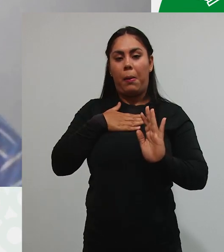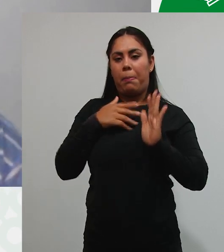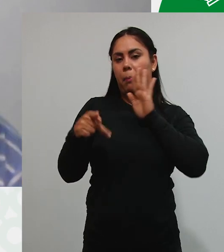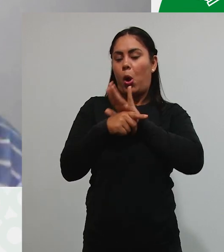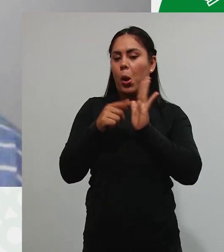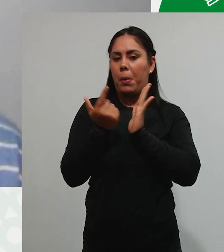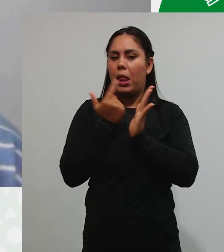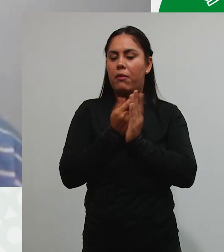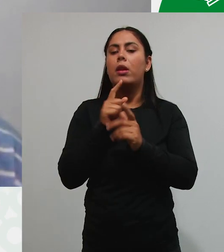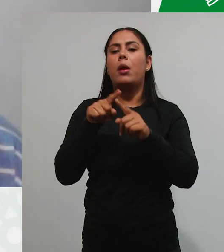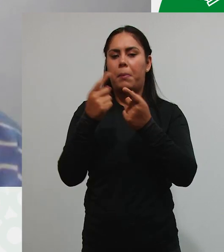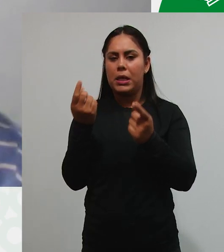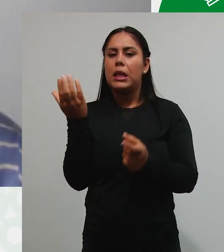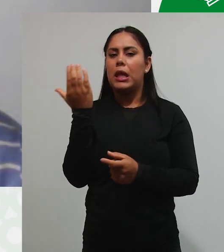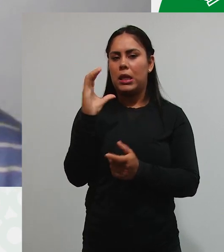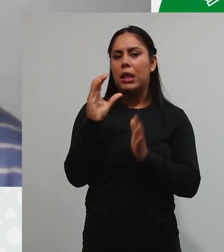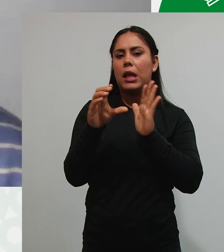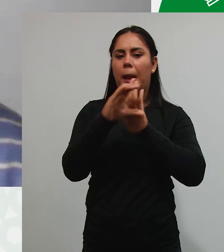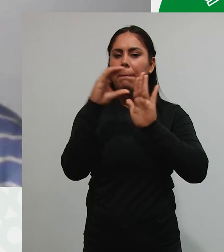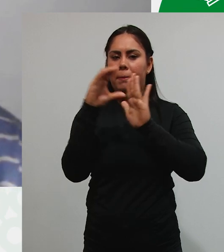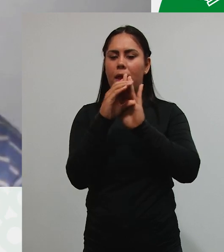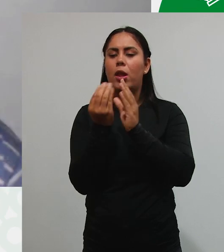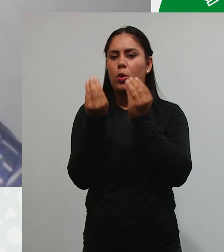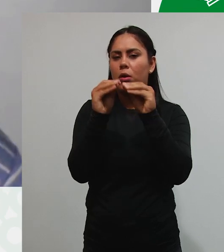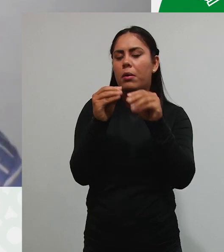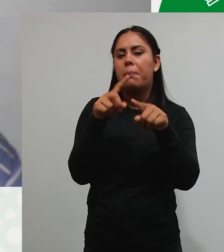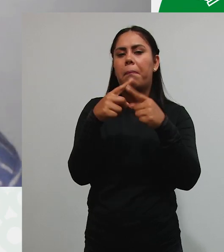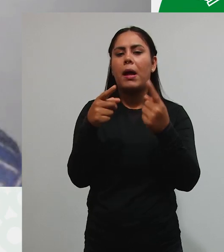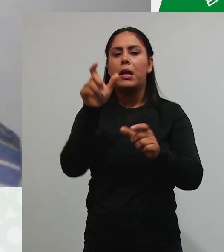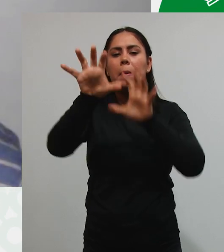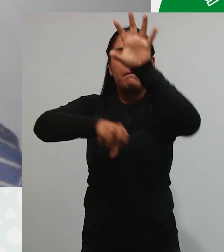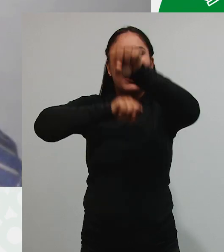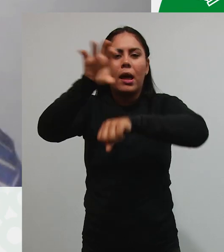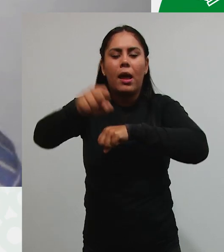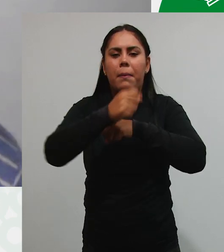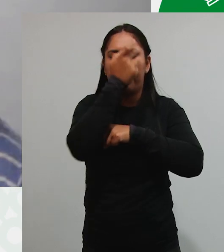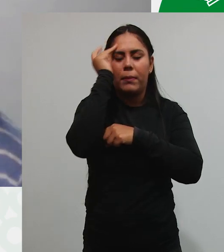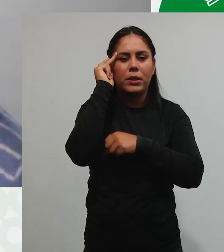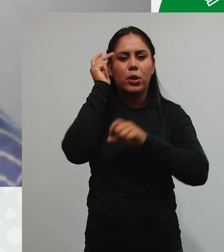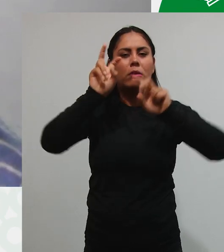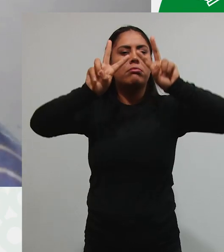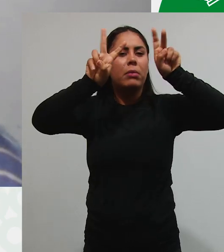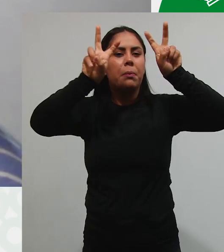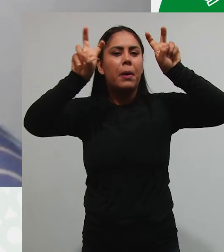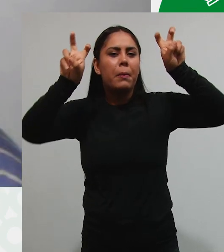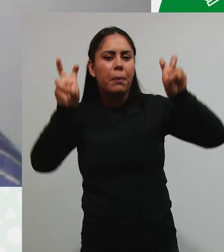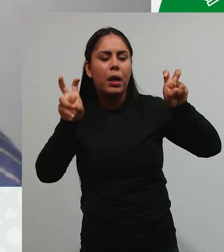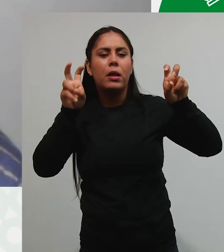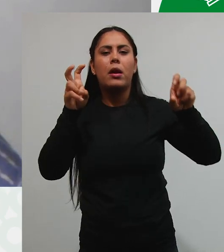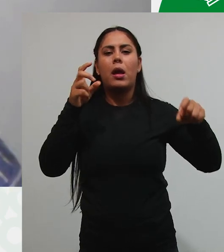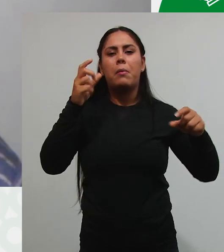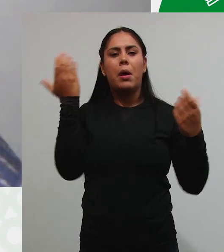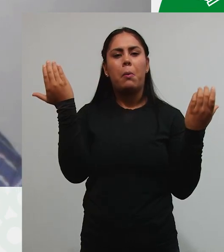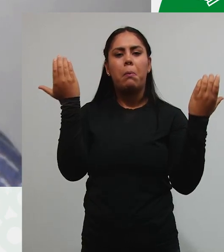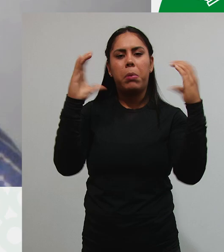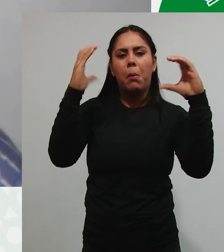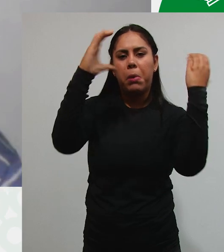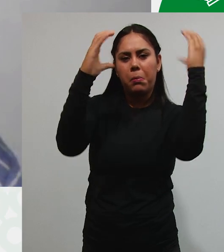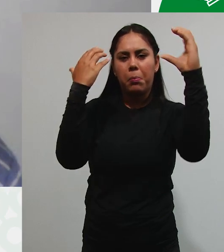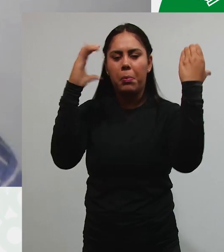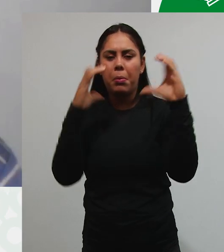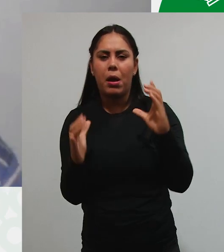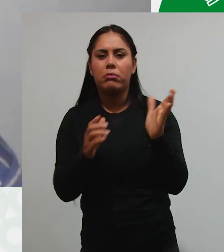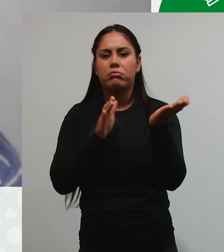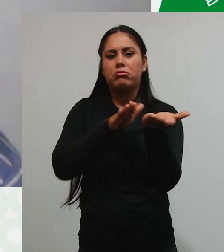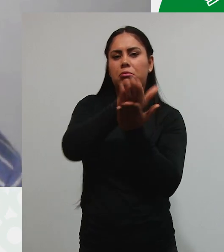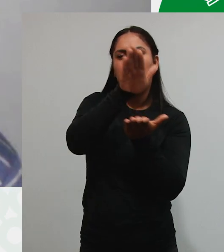livro organizado por nós. Tem um capítulo de livro meu, mas eu tentei buscar pessoas no Brasil que trabalhavam com a temática, para a gente divulgar